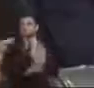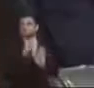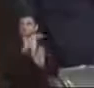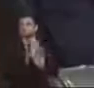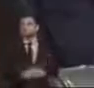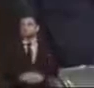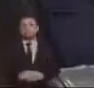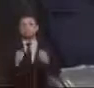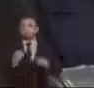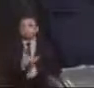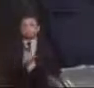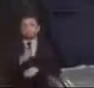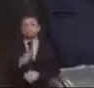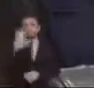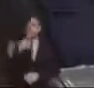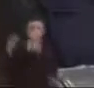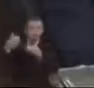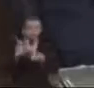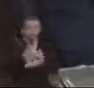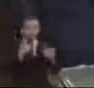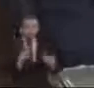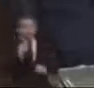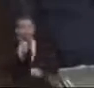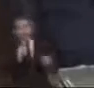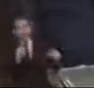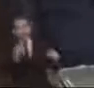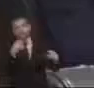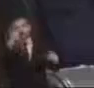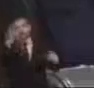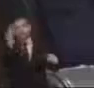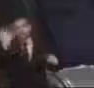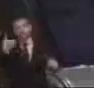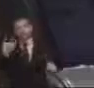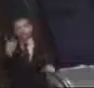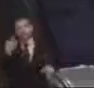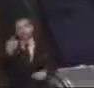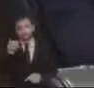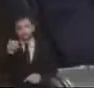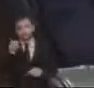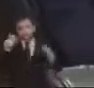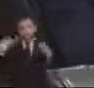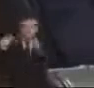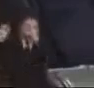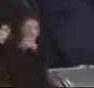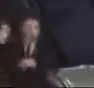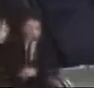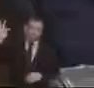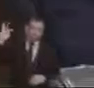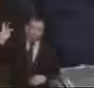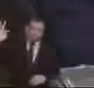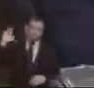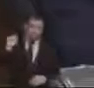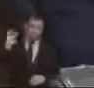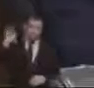direito de colocar a candidatura dele. Se tem crime federal, Josimar, é tribunais superiores que tem que investigar e nós